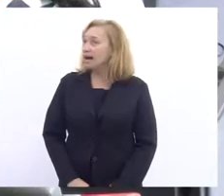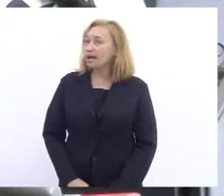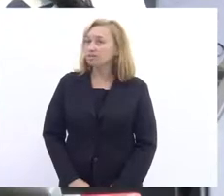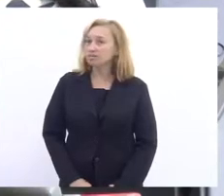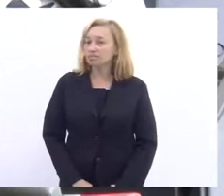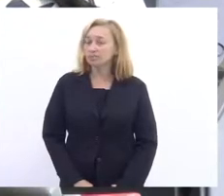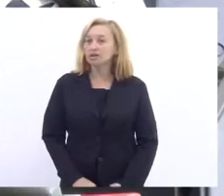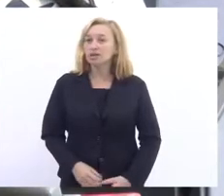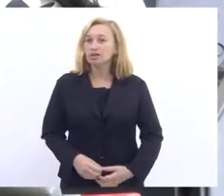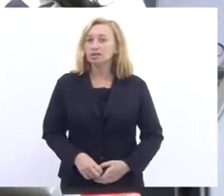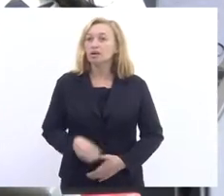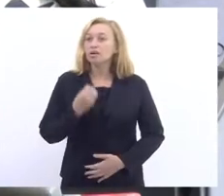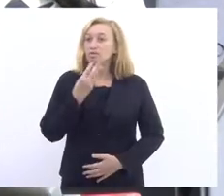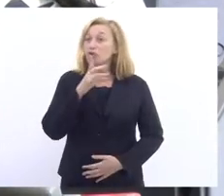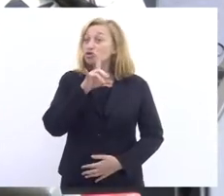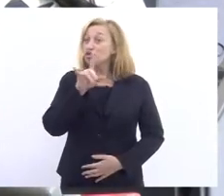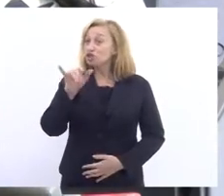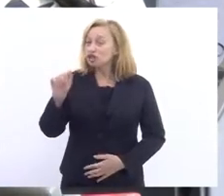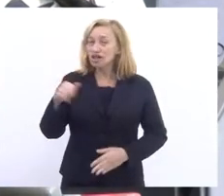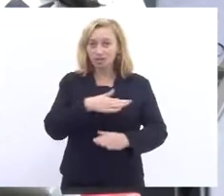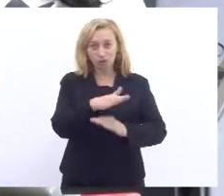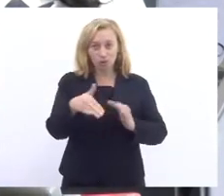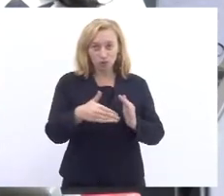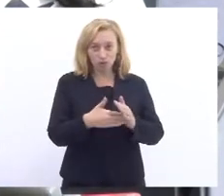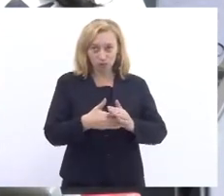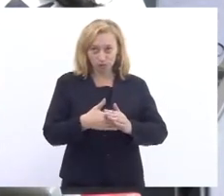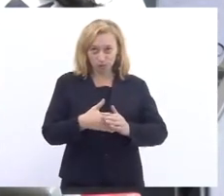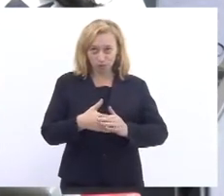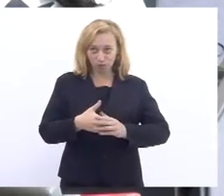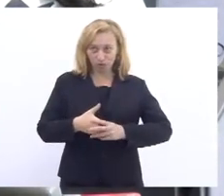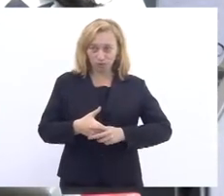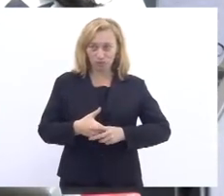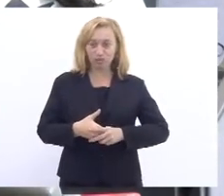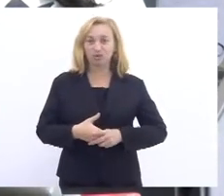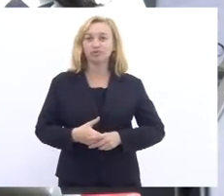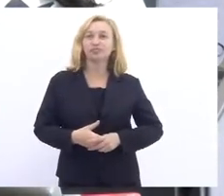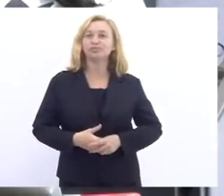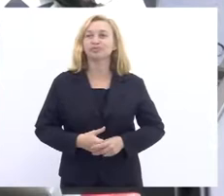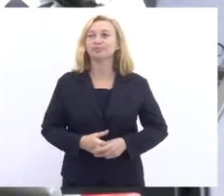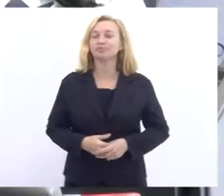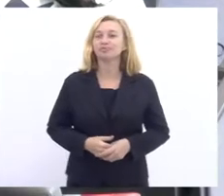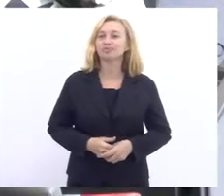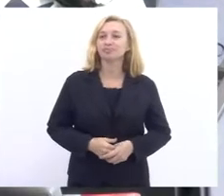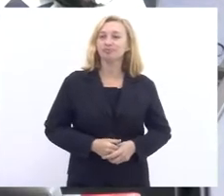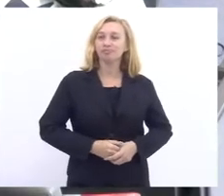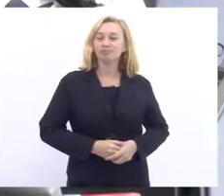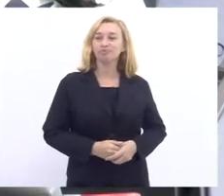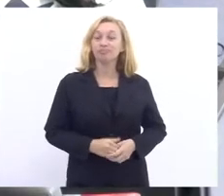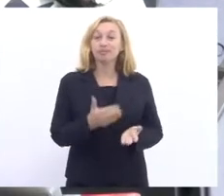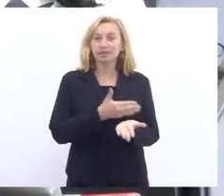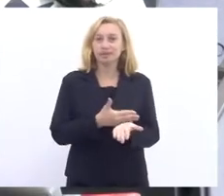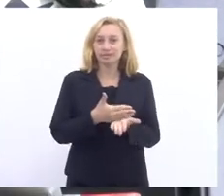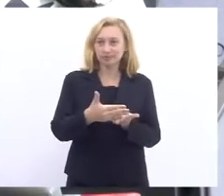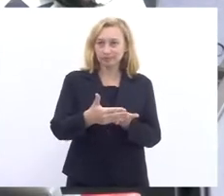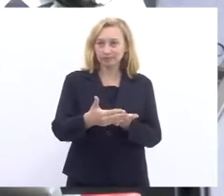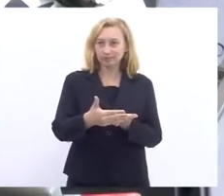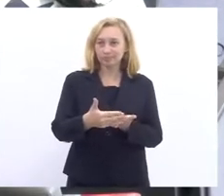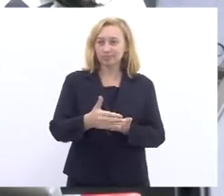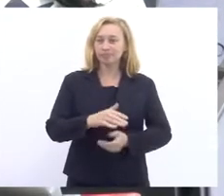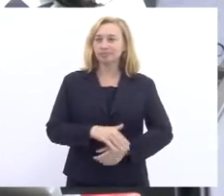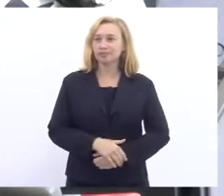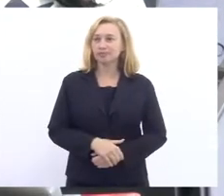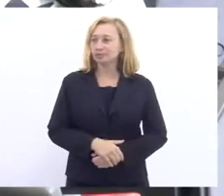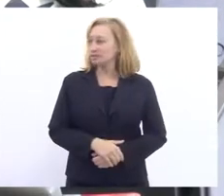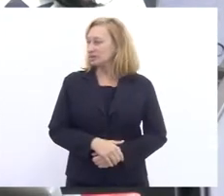é bem bom dia a todos e a todas EA todos nós vamos dar início a